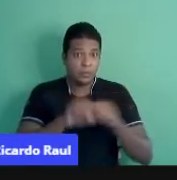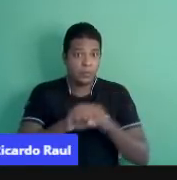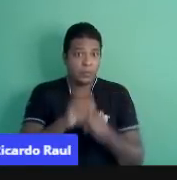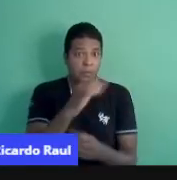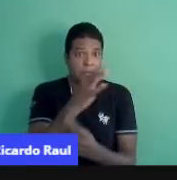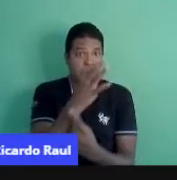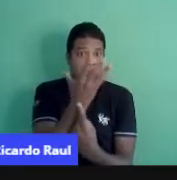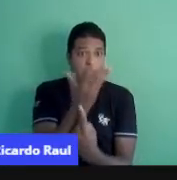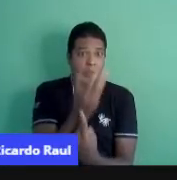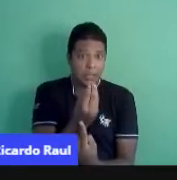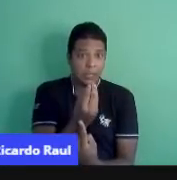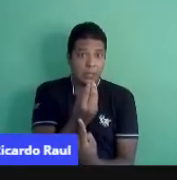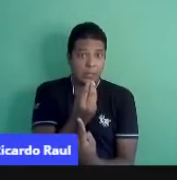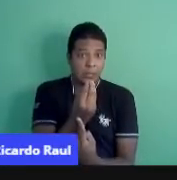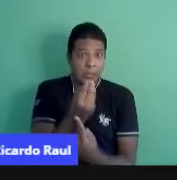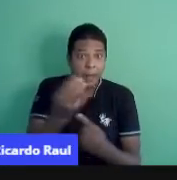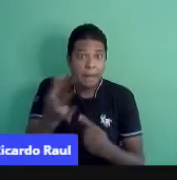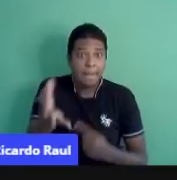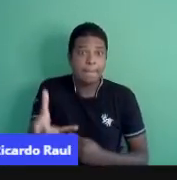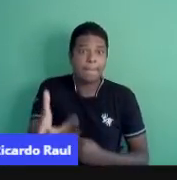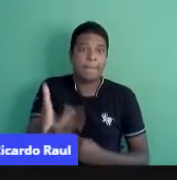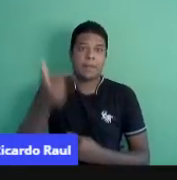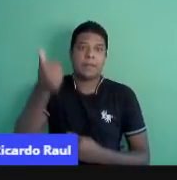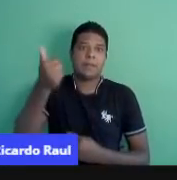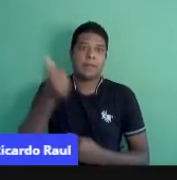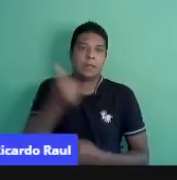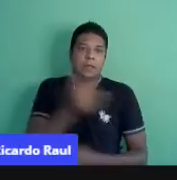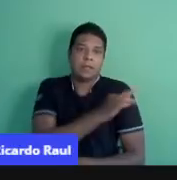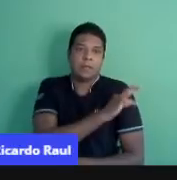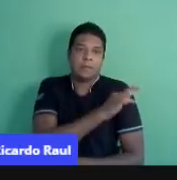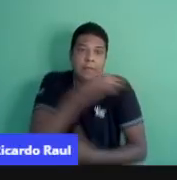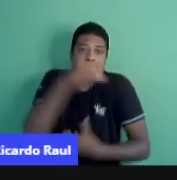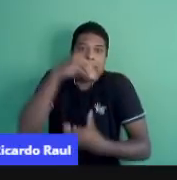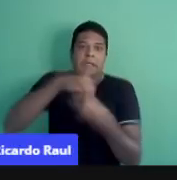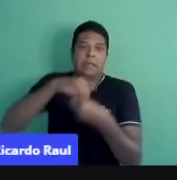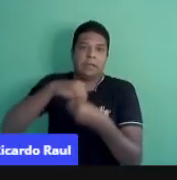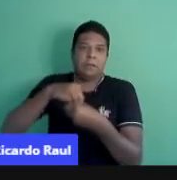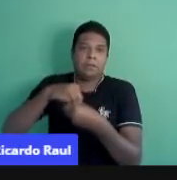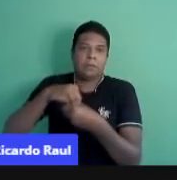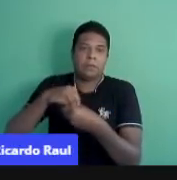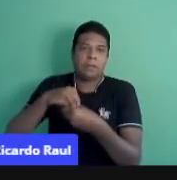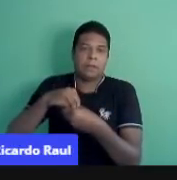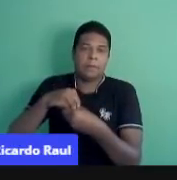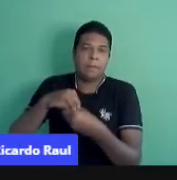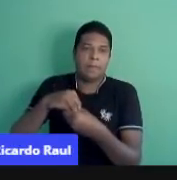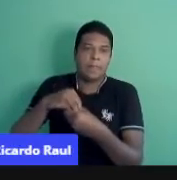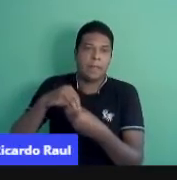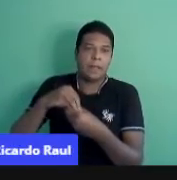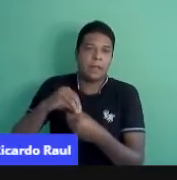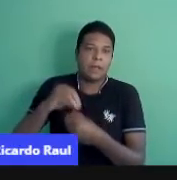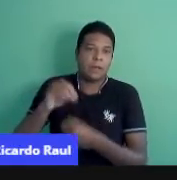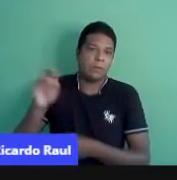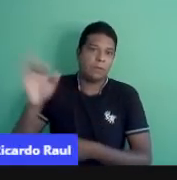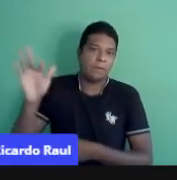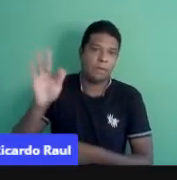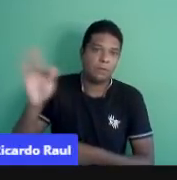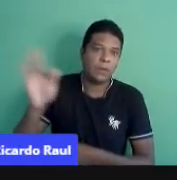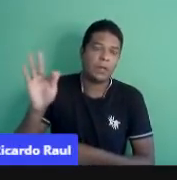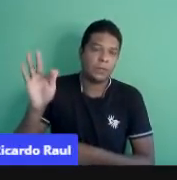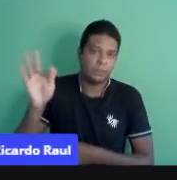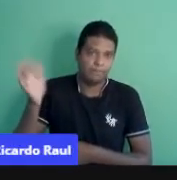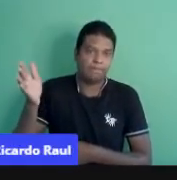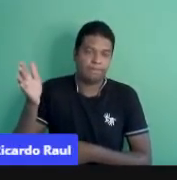a sua habilidade técnica não vem de dentro da academia, não vem de dentro da universidade. Ela vem